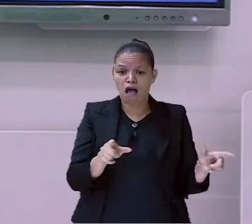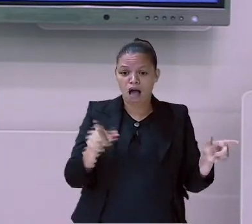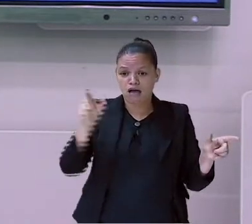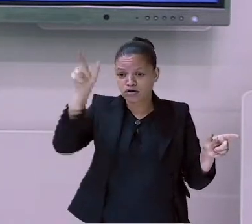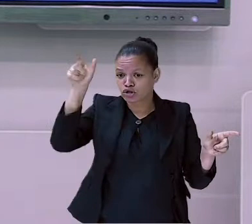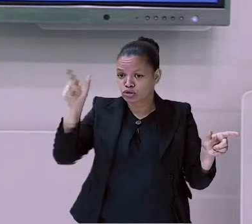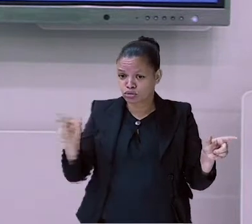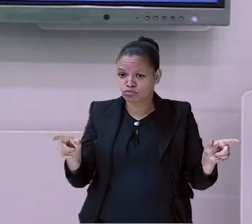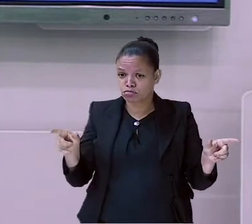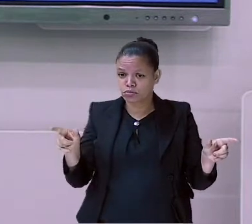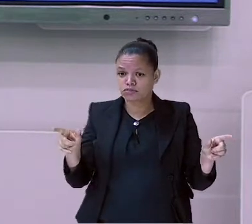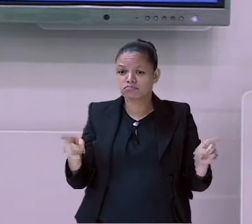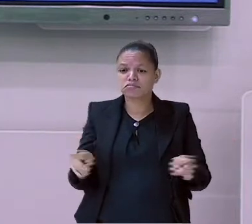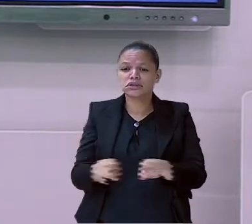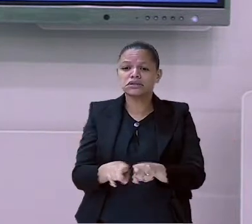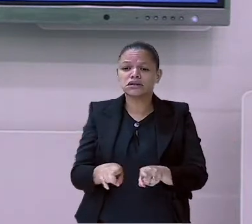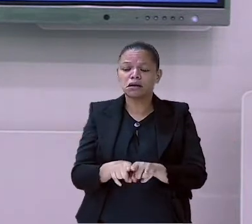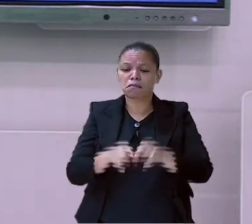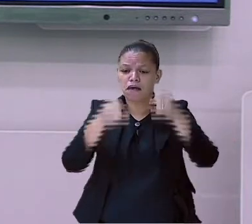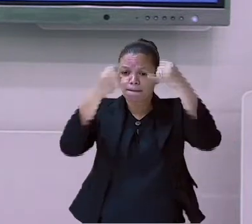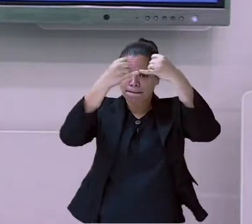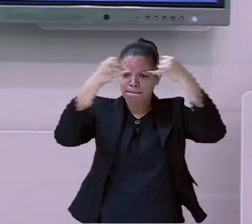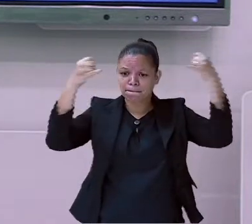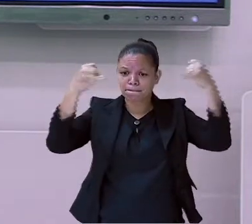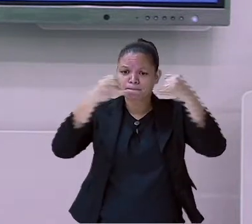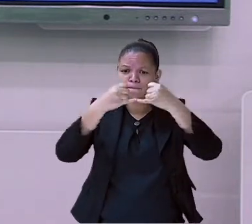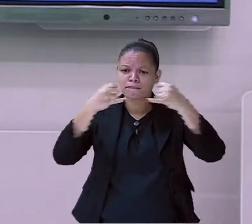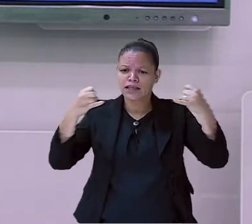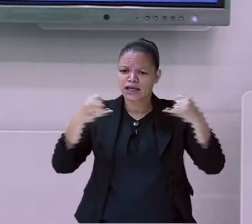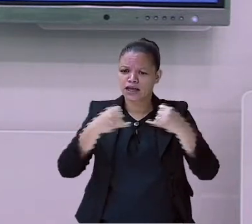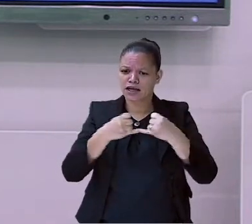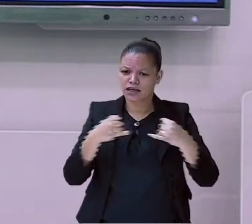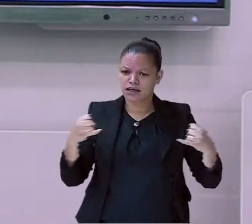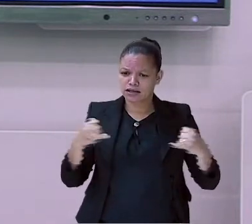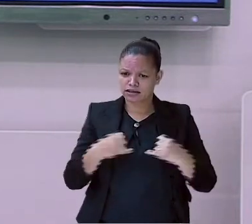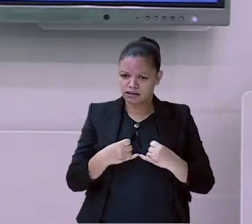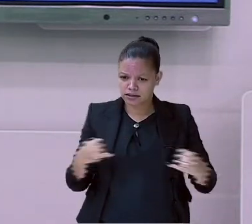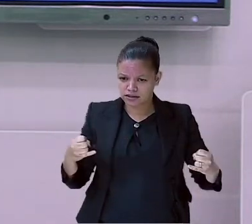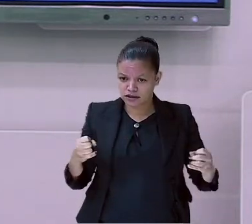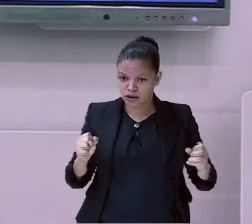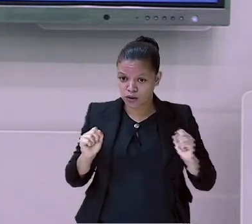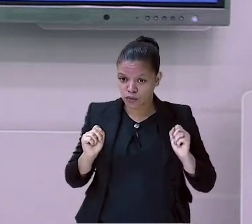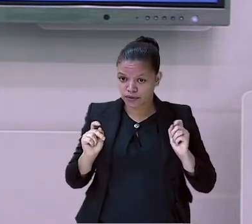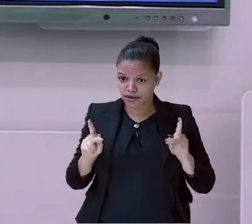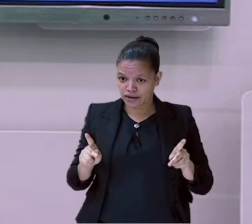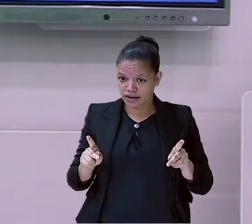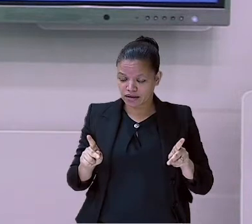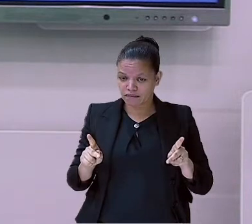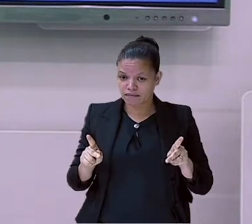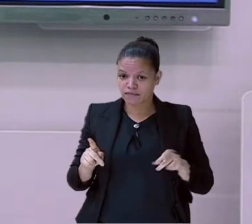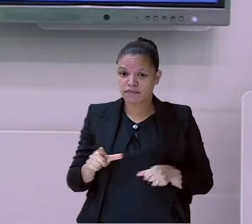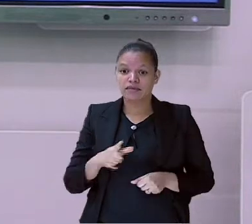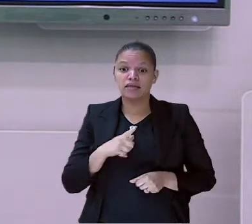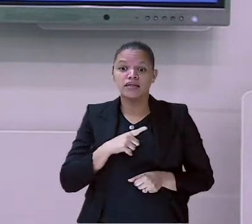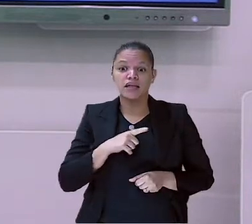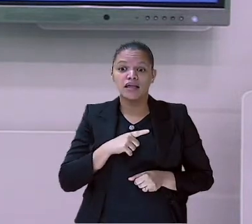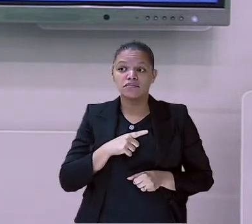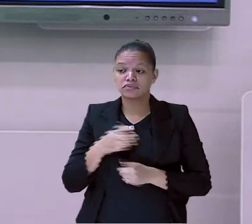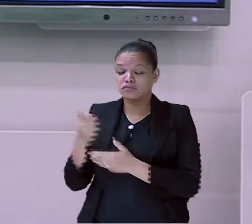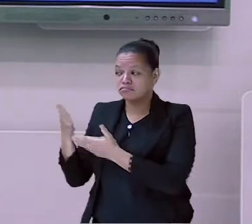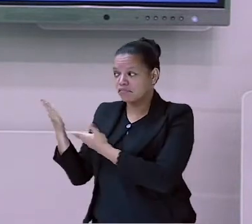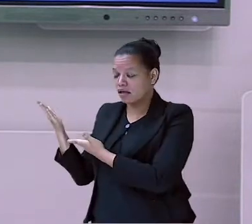as linhas. Tá? Então, temos 2 colunas e 6 linhas nesta tabela.